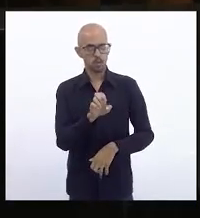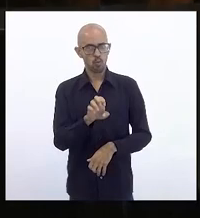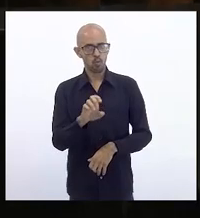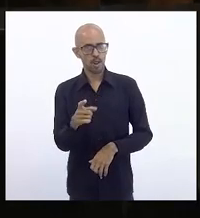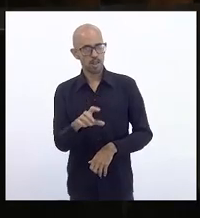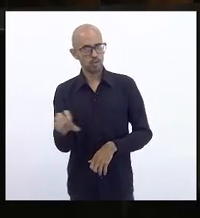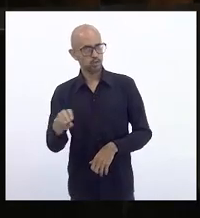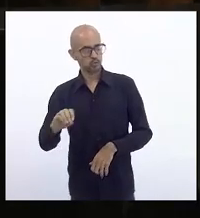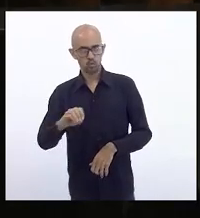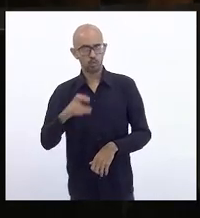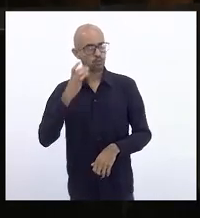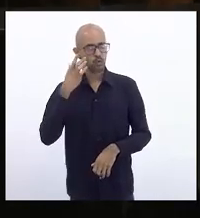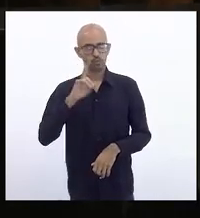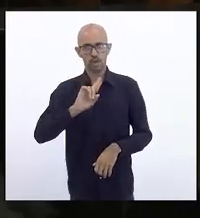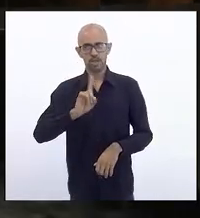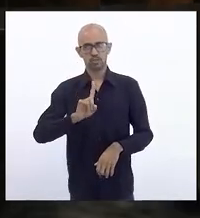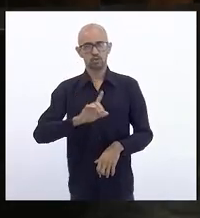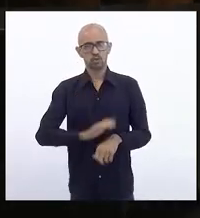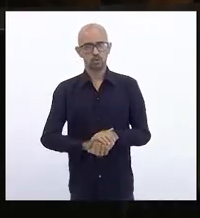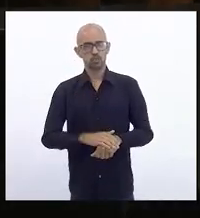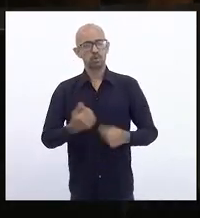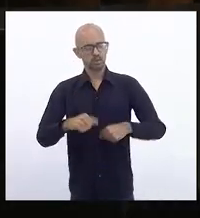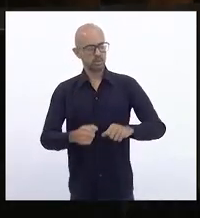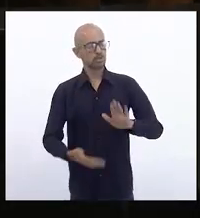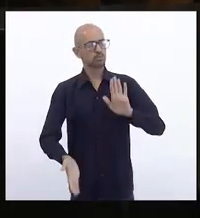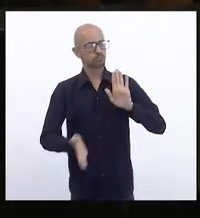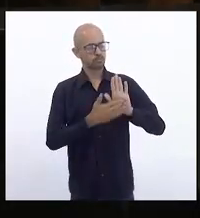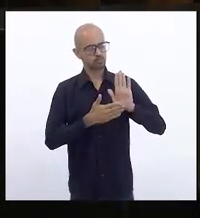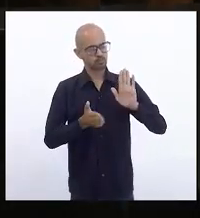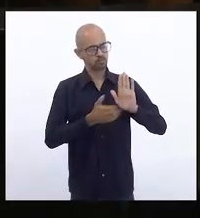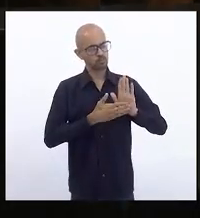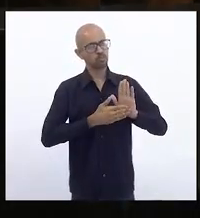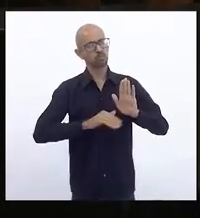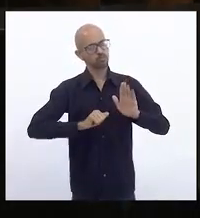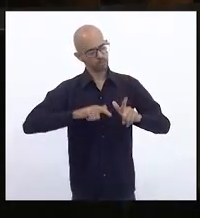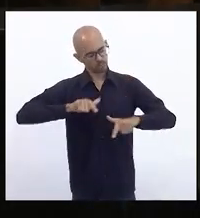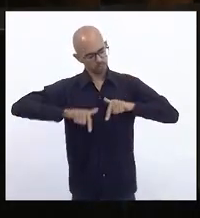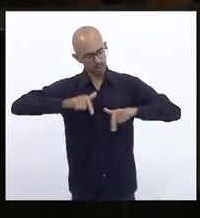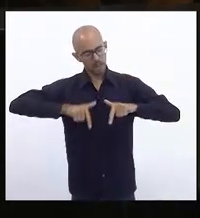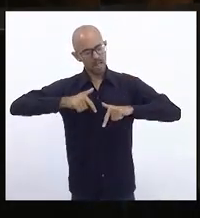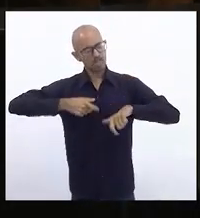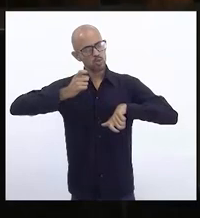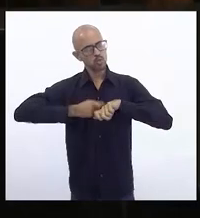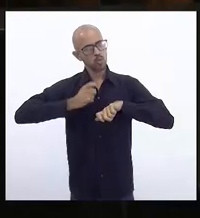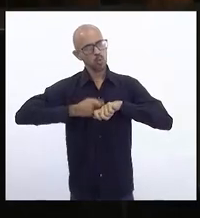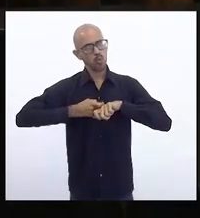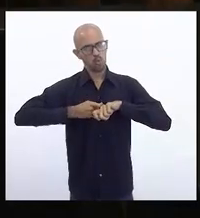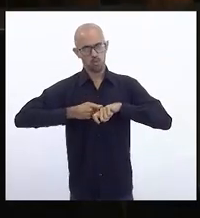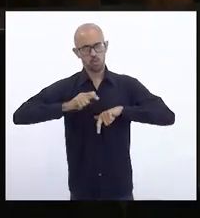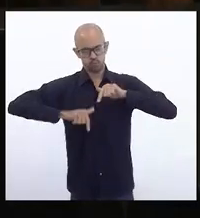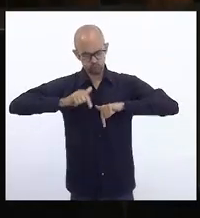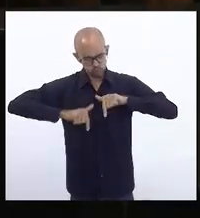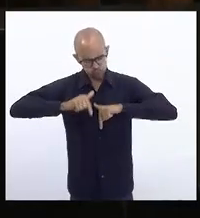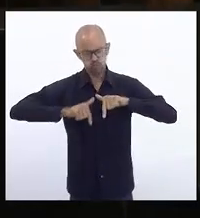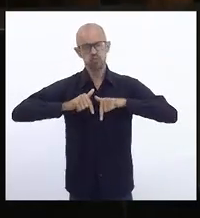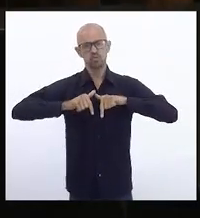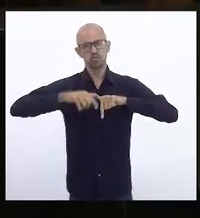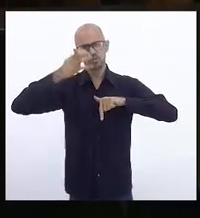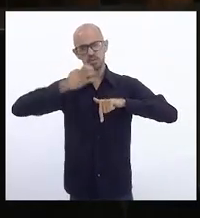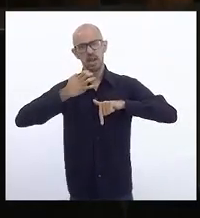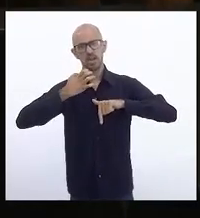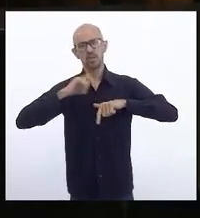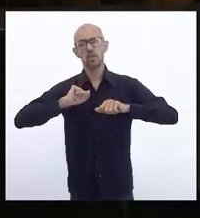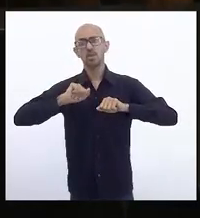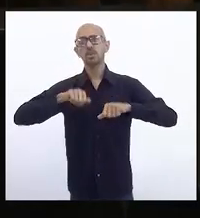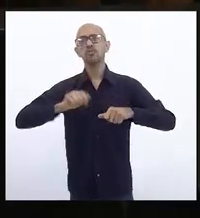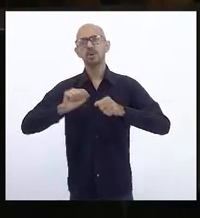até aqui. Então, precisa de muito comprometimento, muito trabalho duro, por isso quero reendossar o processo aqui das audiências públicas para